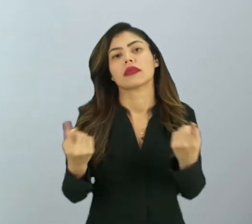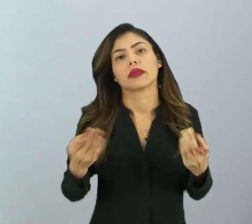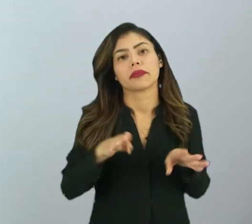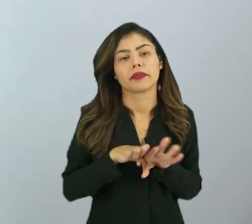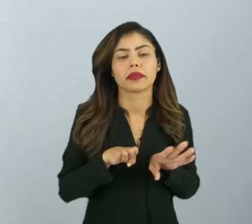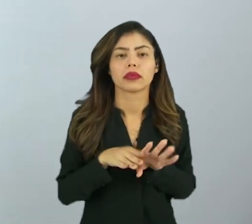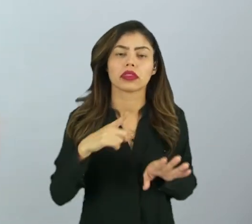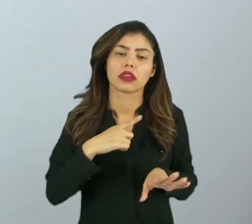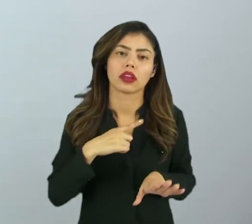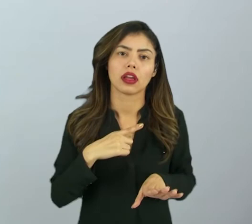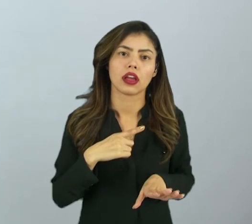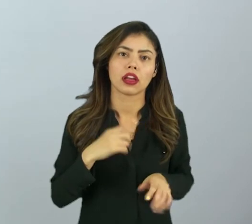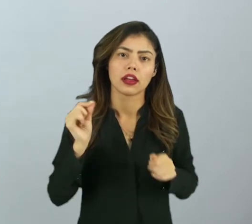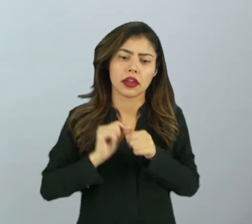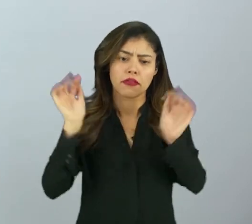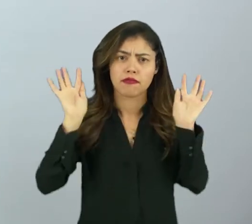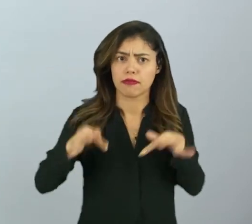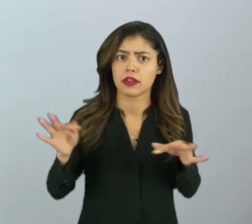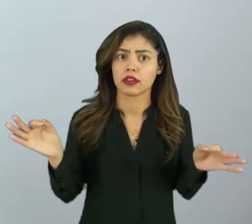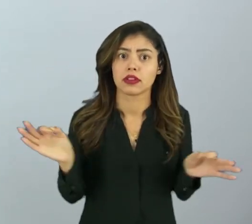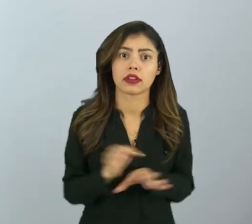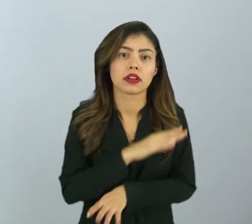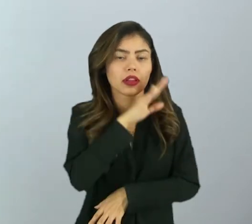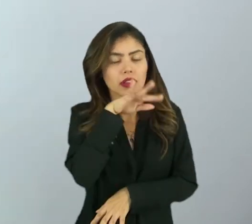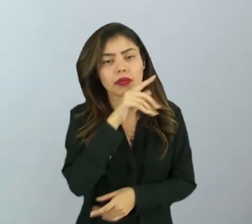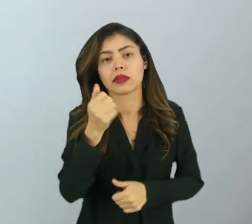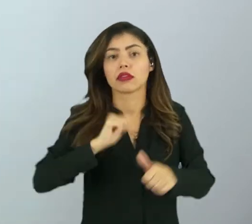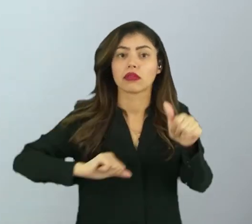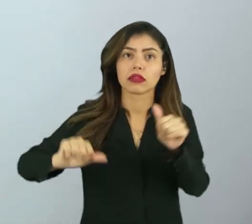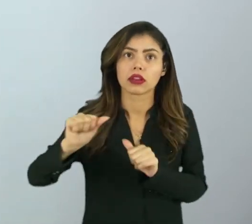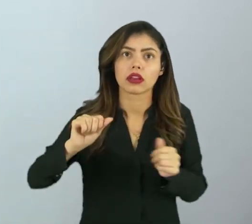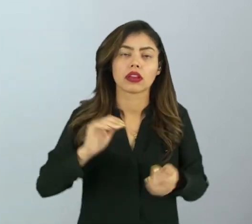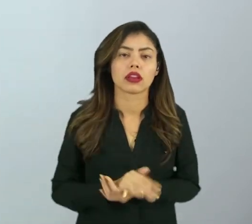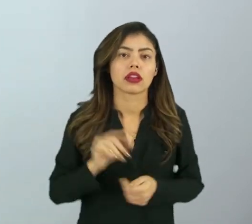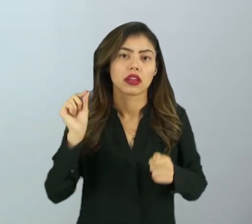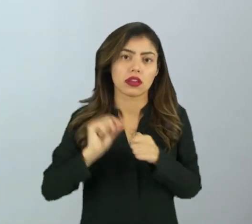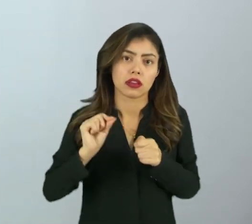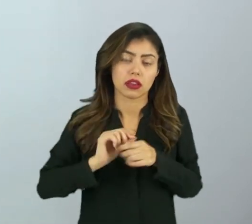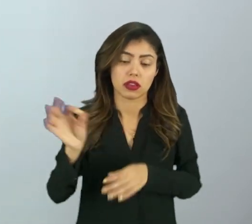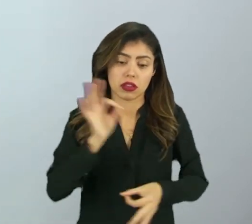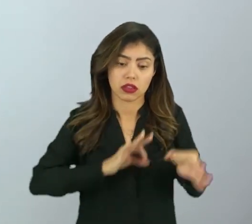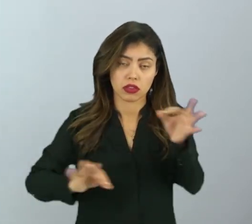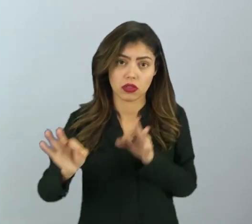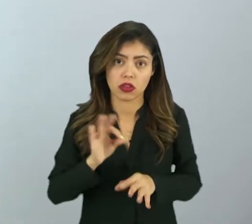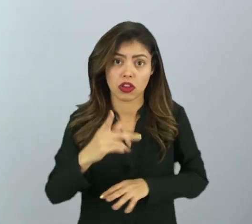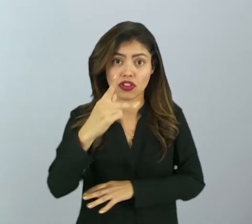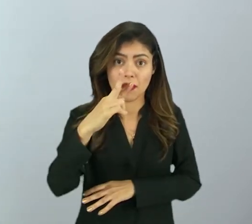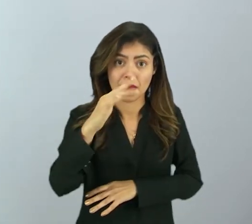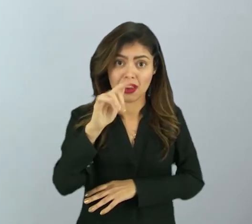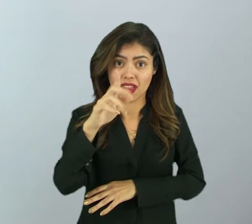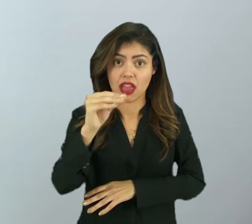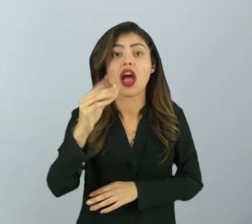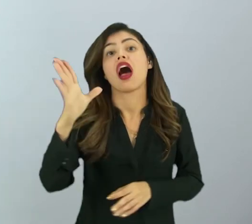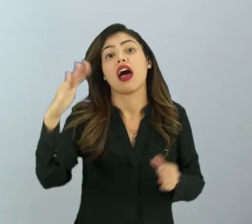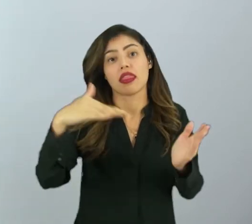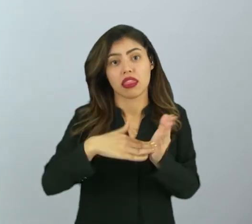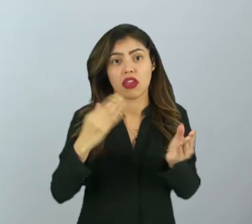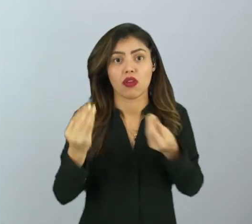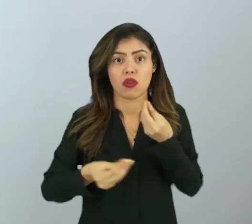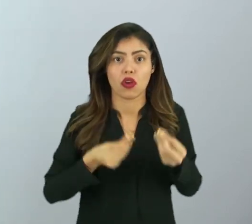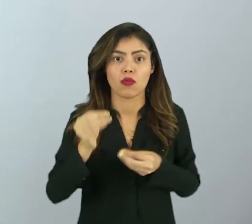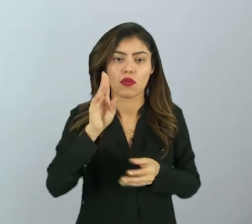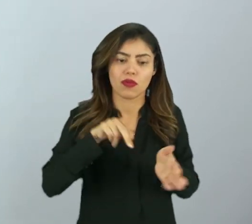elas fariam o fim desses animais? Pelo contrário, eles fazem um controle de pragas, tá? Conseguem servir até